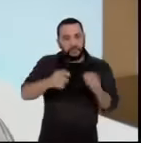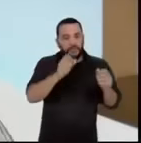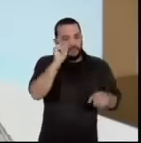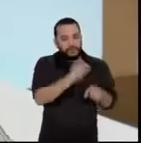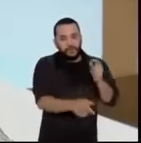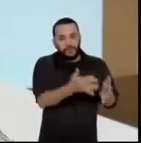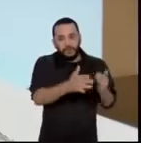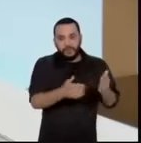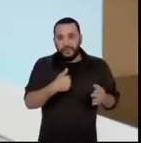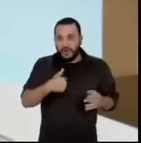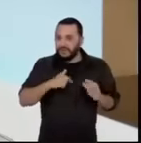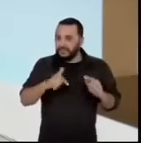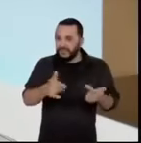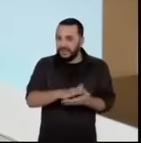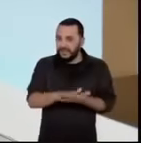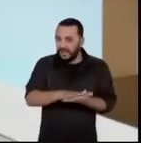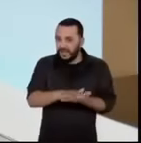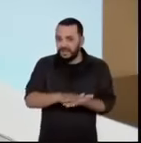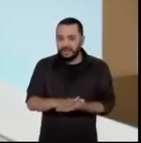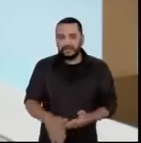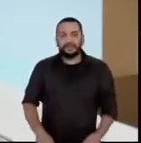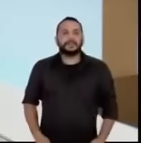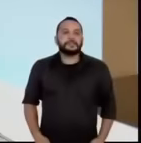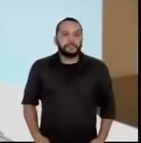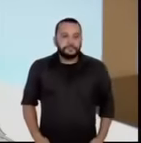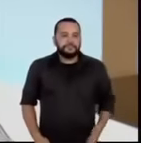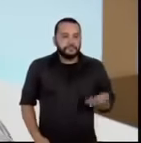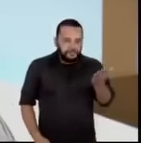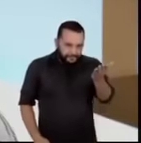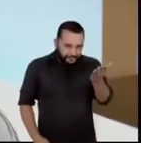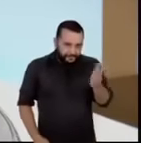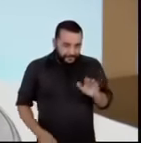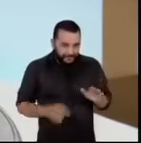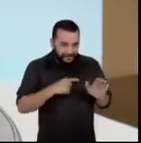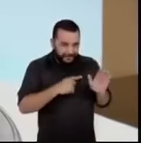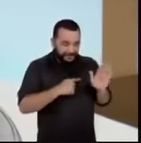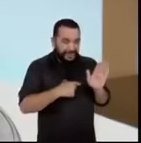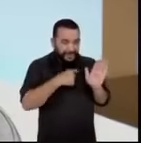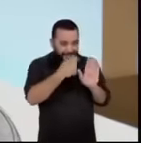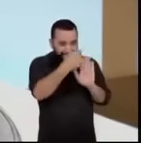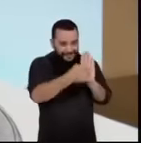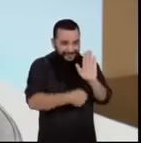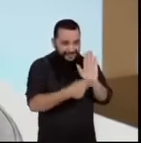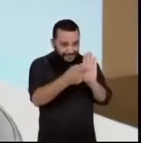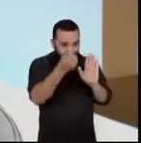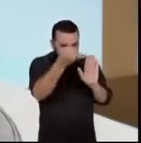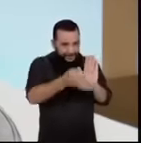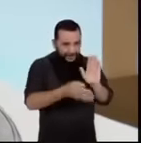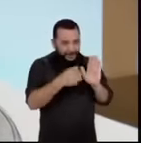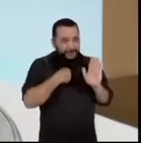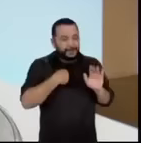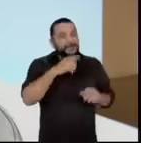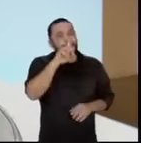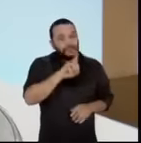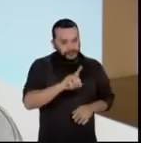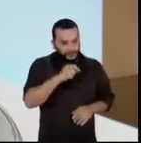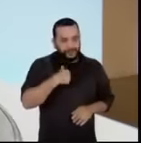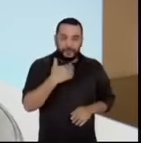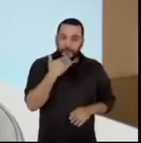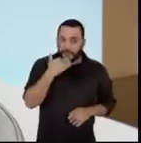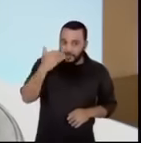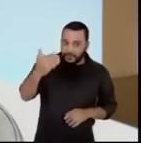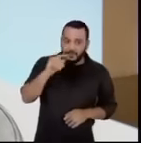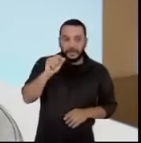nada? Bom, não foi feito. O próprio texto aqui comentado por você comprova, pelo diretor, que foi pedido não